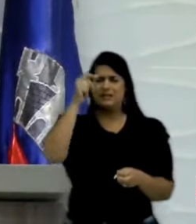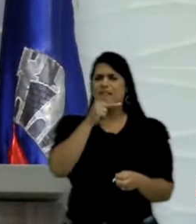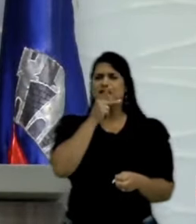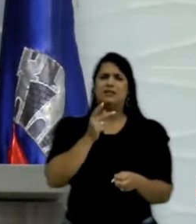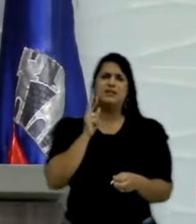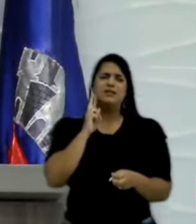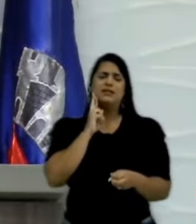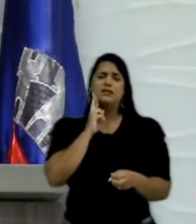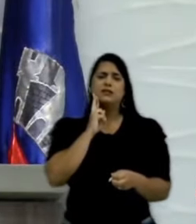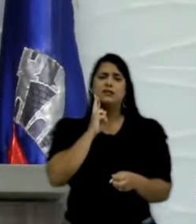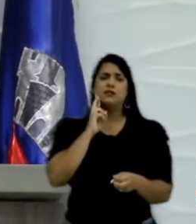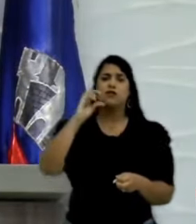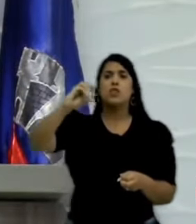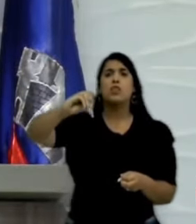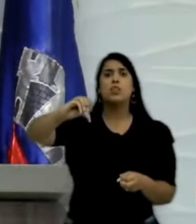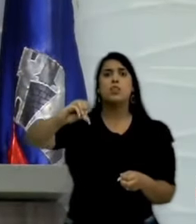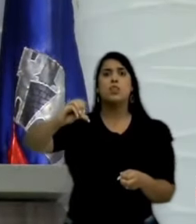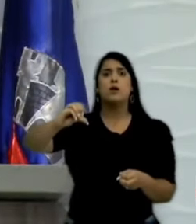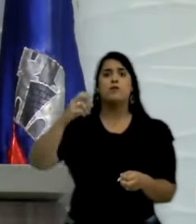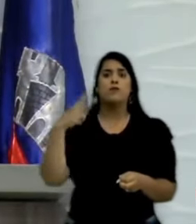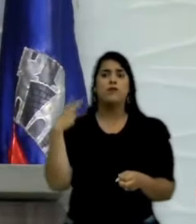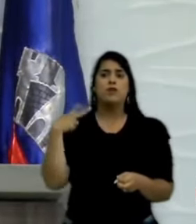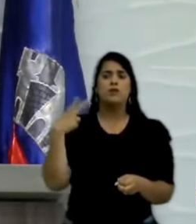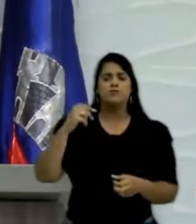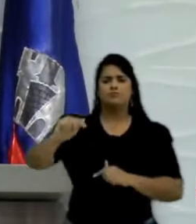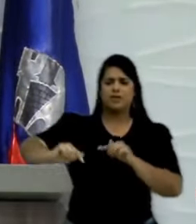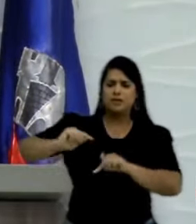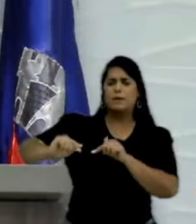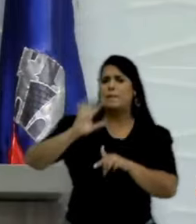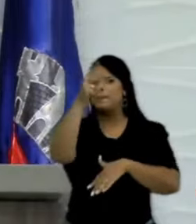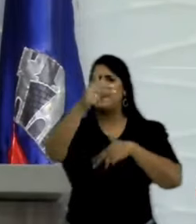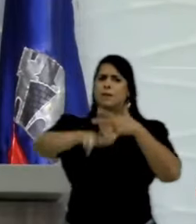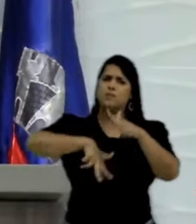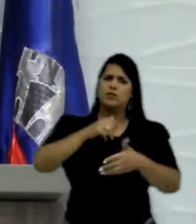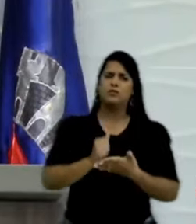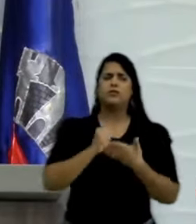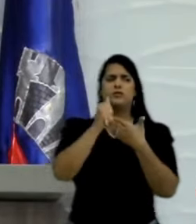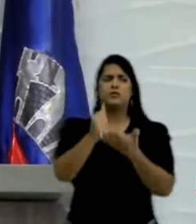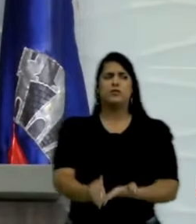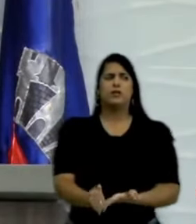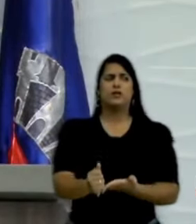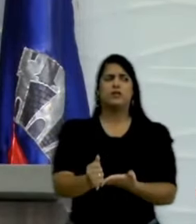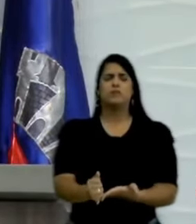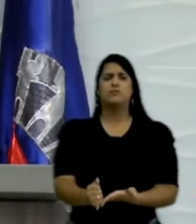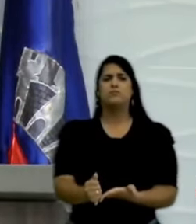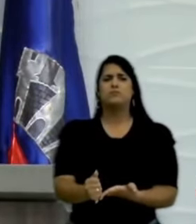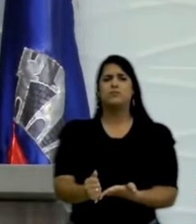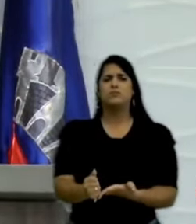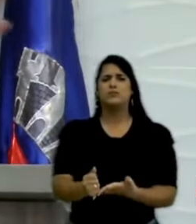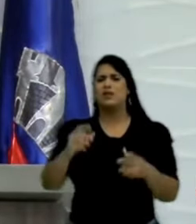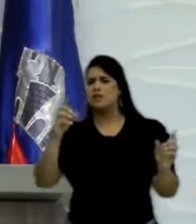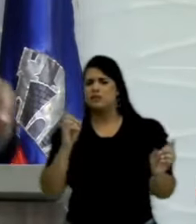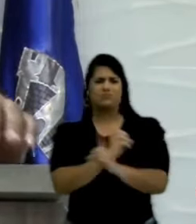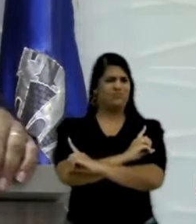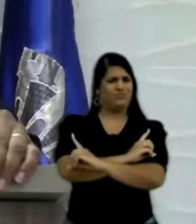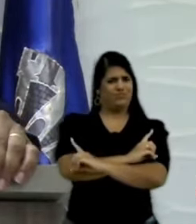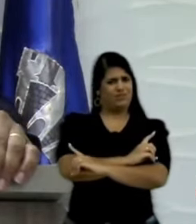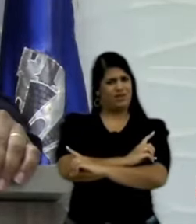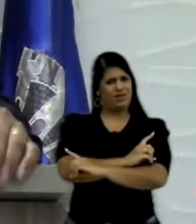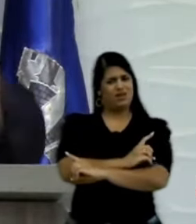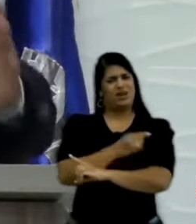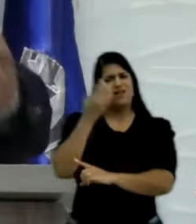e esse novo guerreiro vereador, que trabalha para São Bento do Una, que faz. Os outros não da oposição, parece que torce